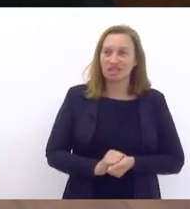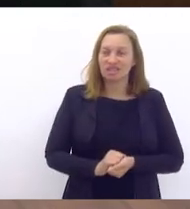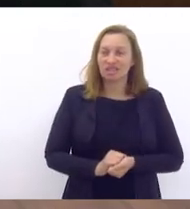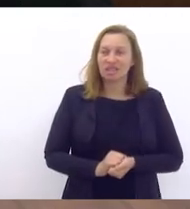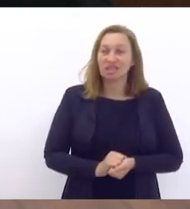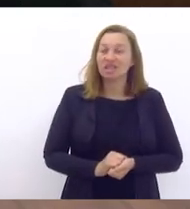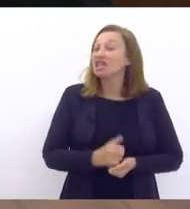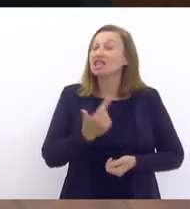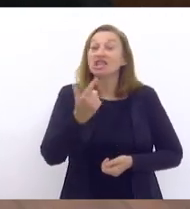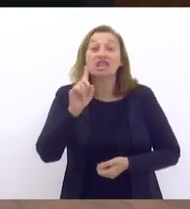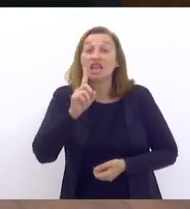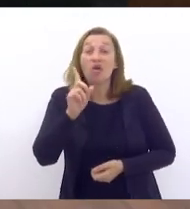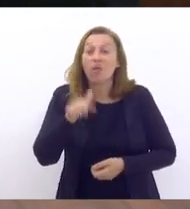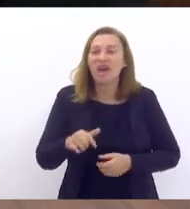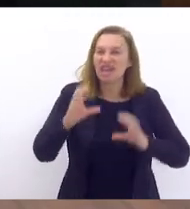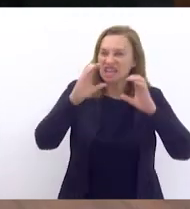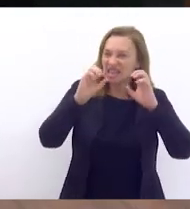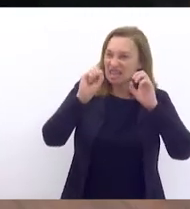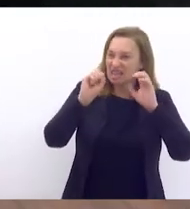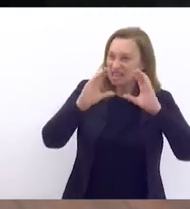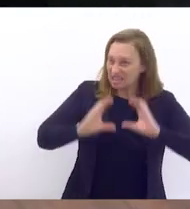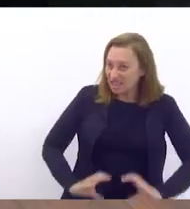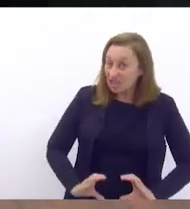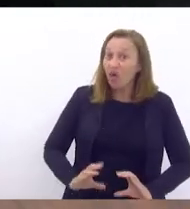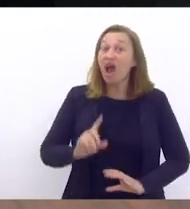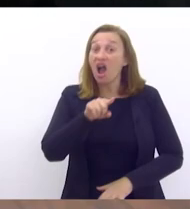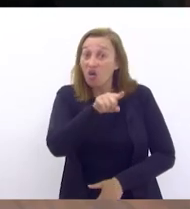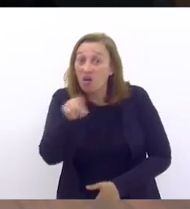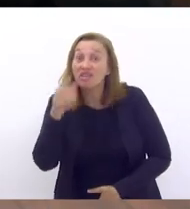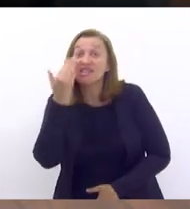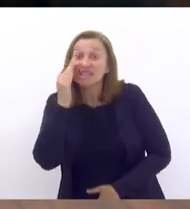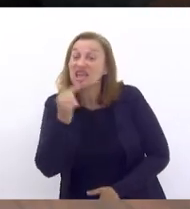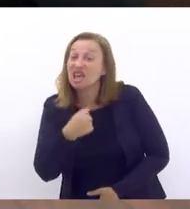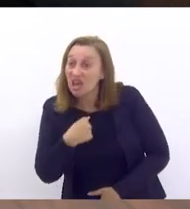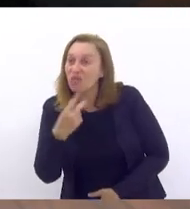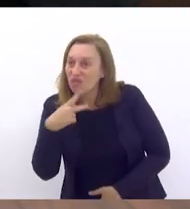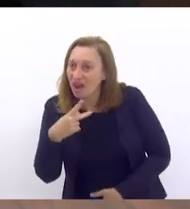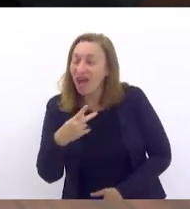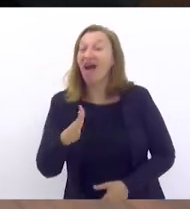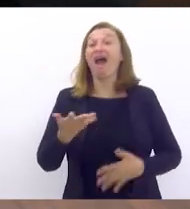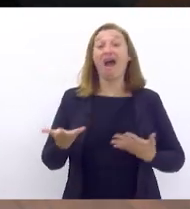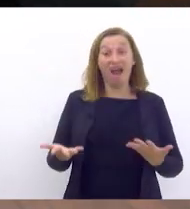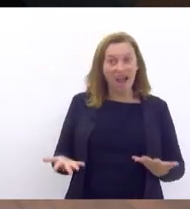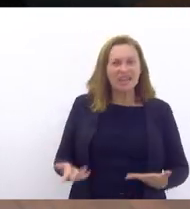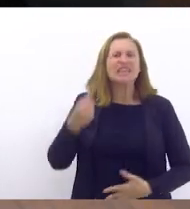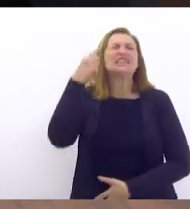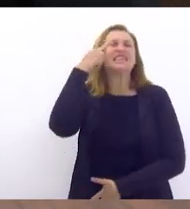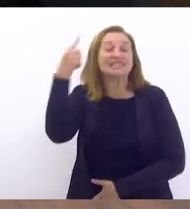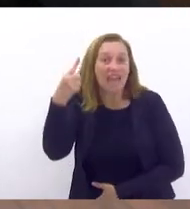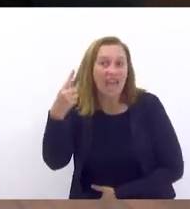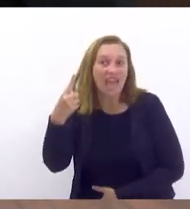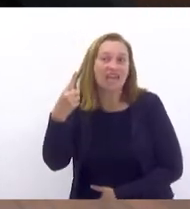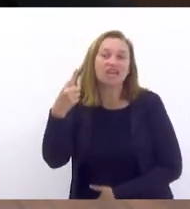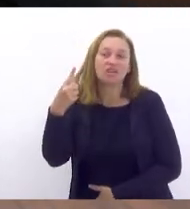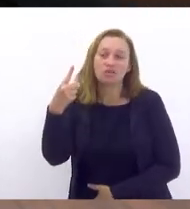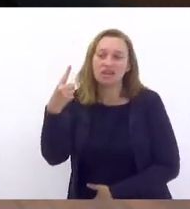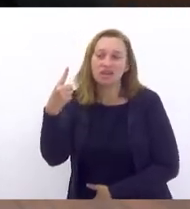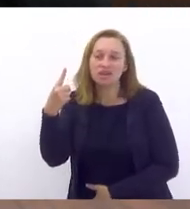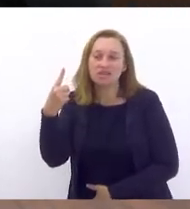de cidadania. Acho que vocês já entenderam onde eu vou chegar. Eu acho, ideias têm